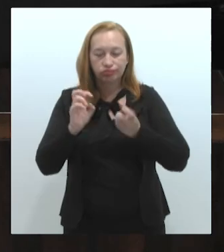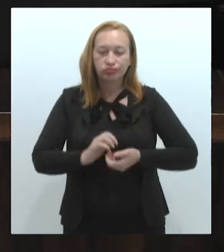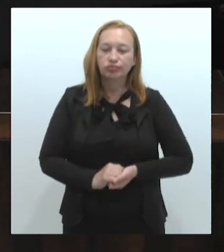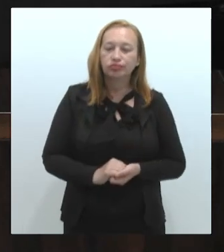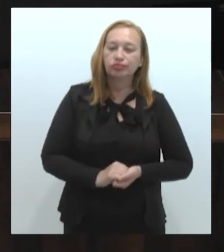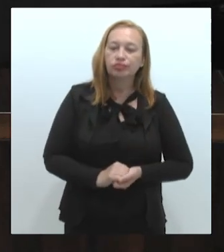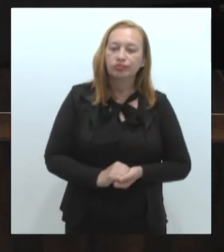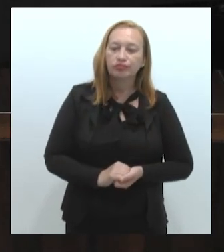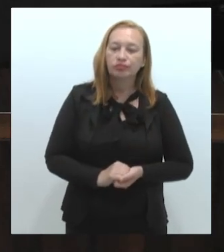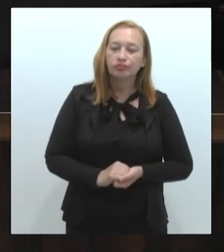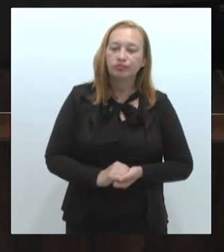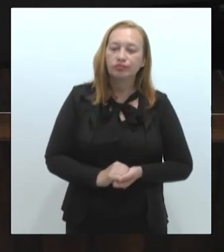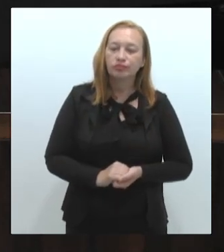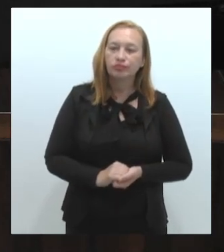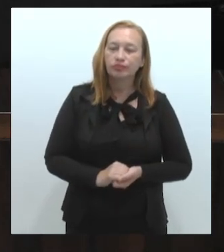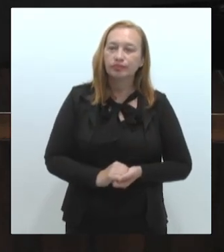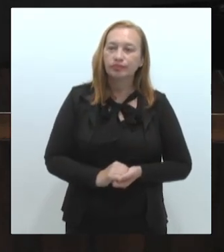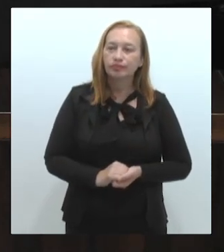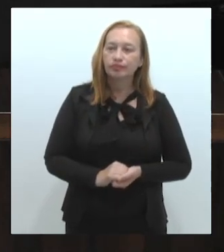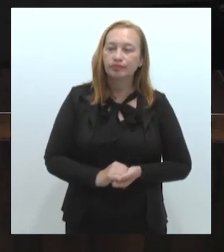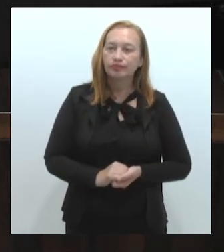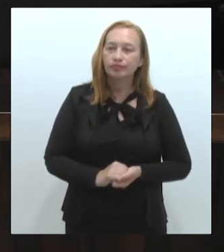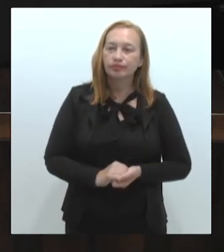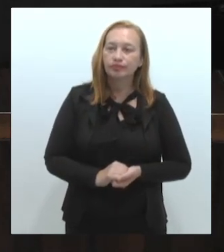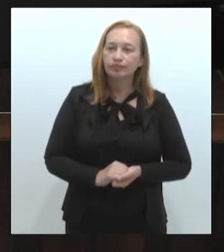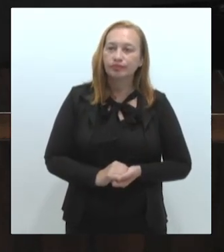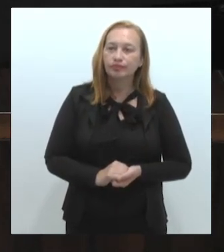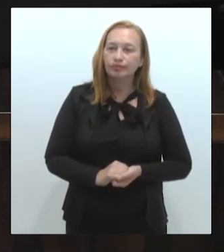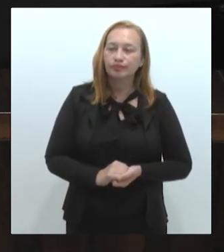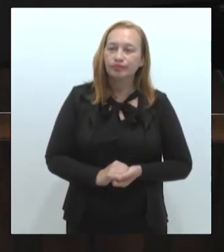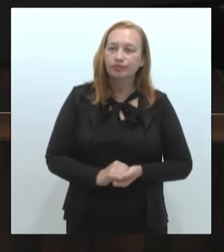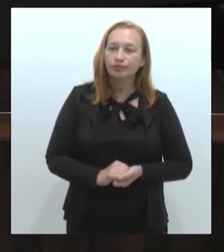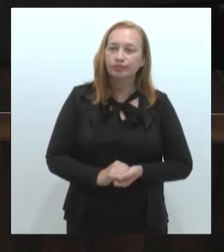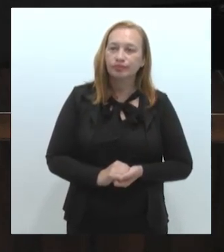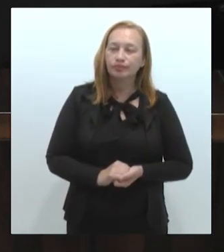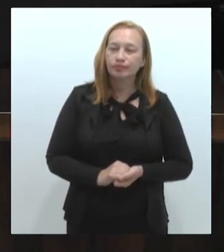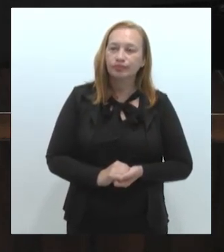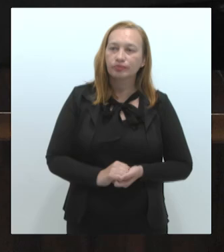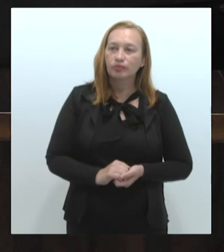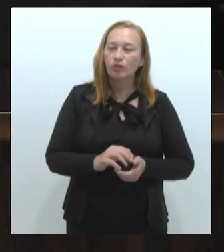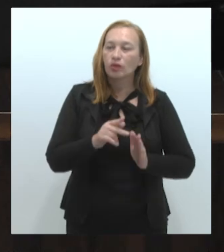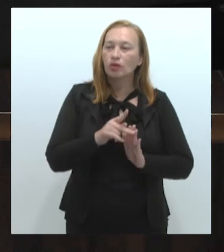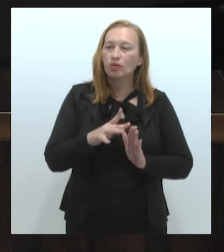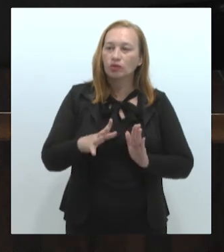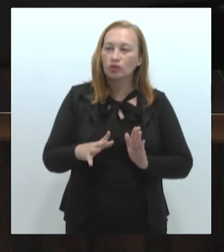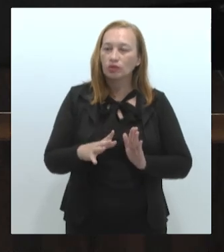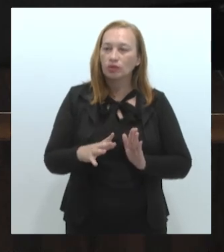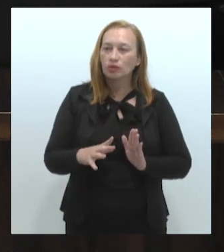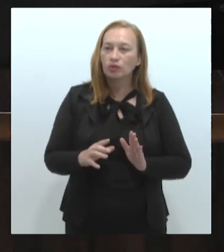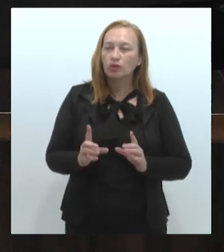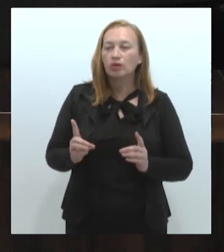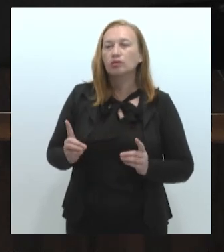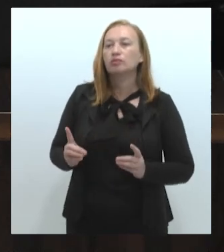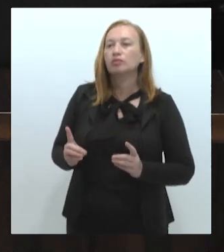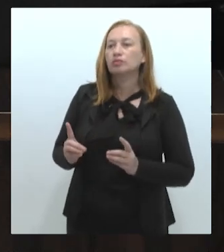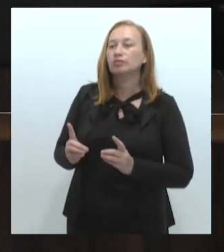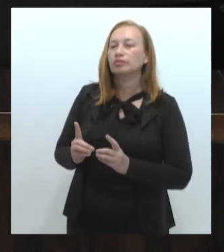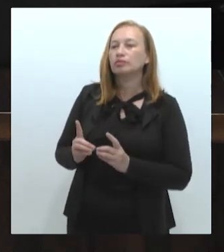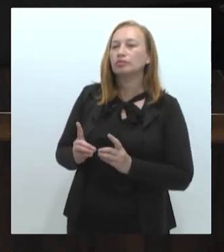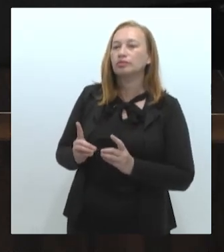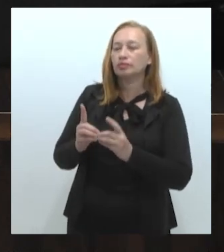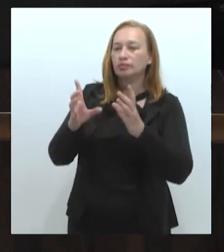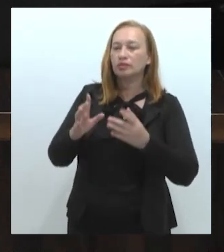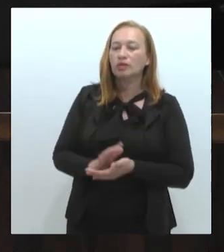providências para estabelecer procedimentos para a disponibilização do prontuário ao paciente, pendendo